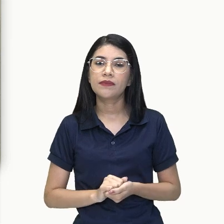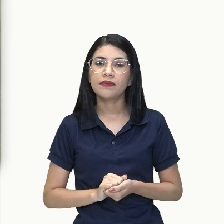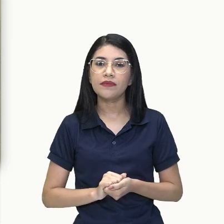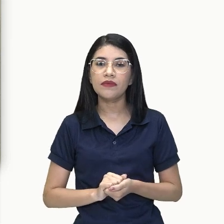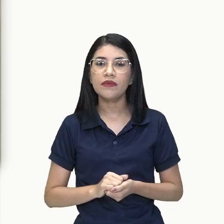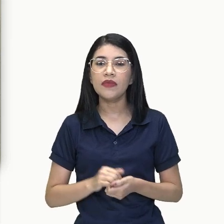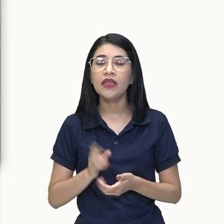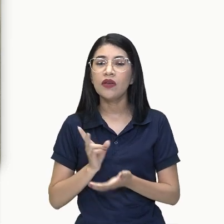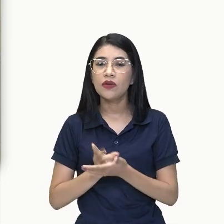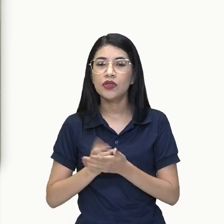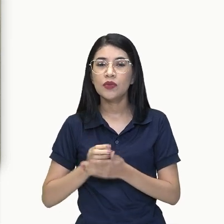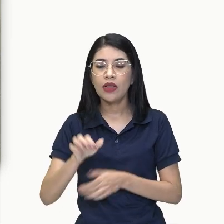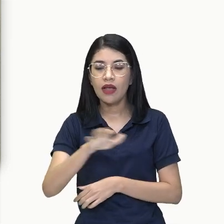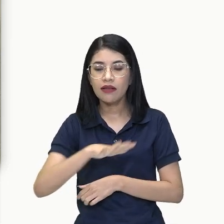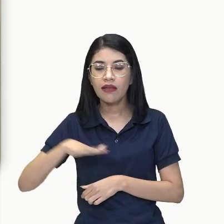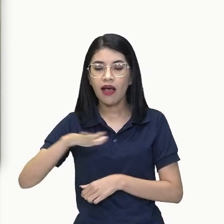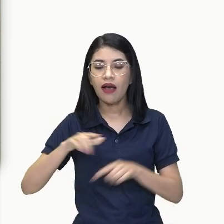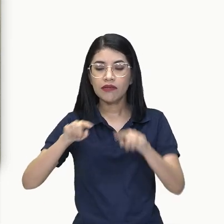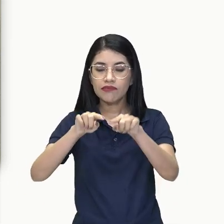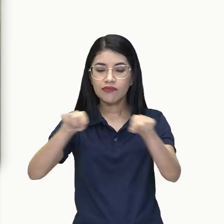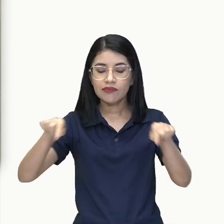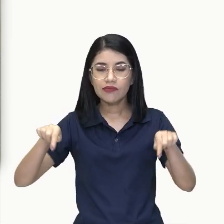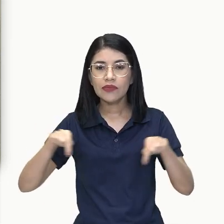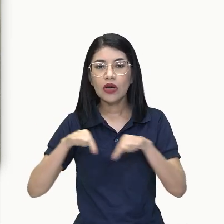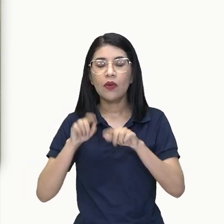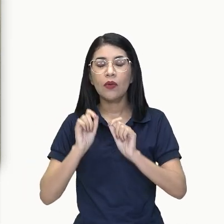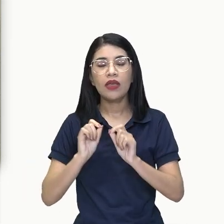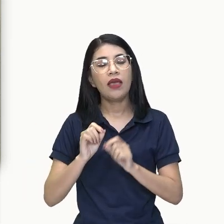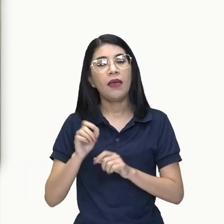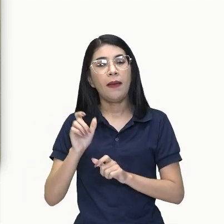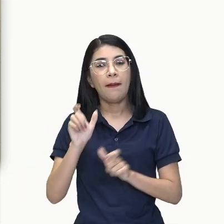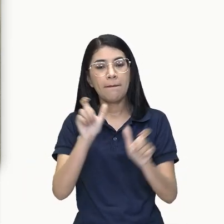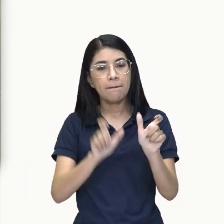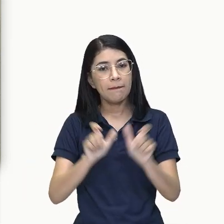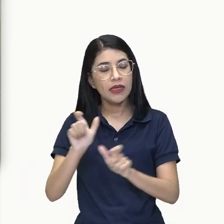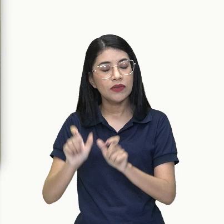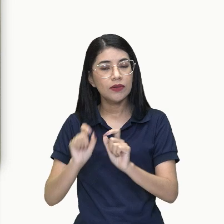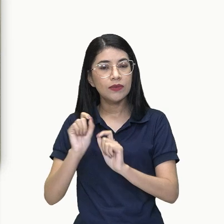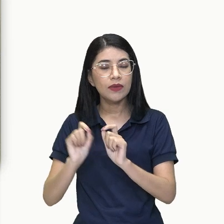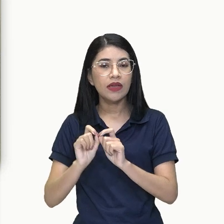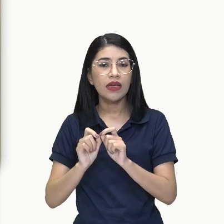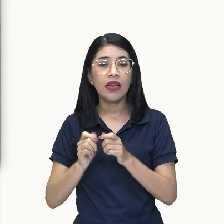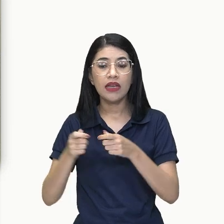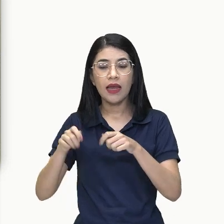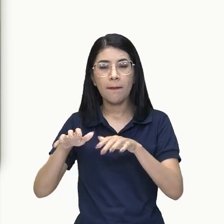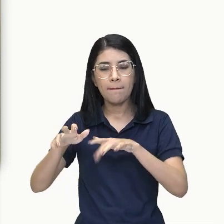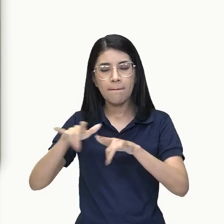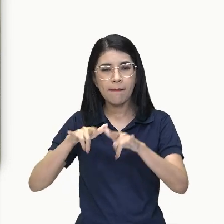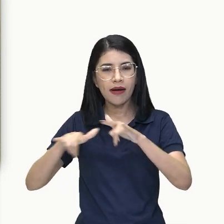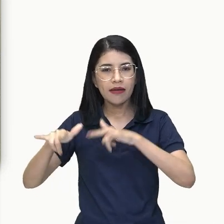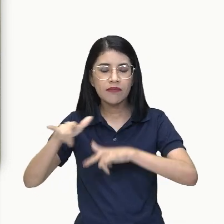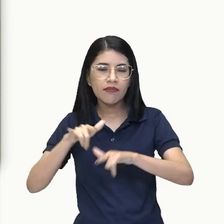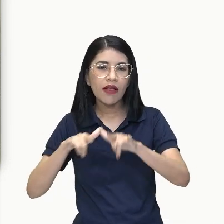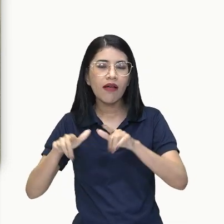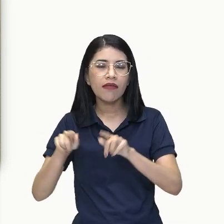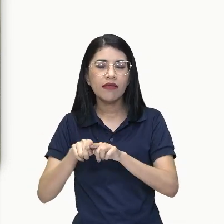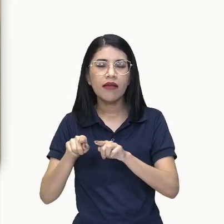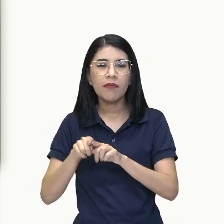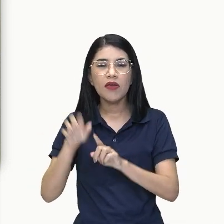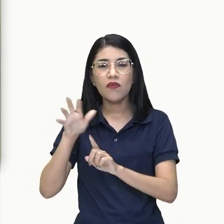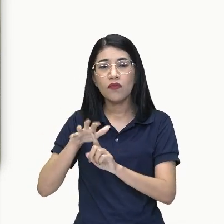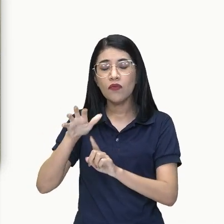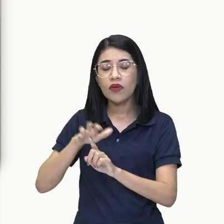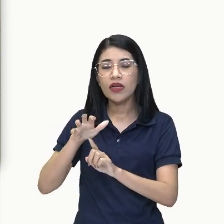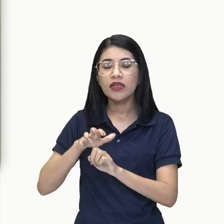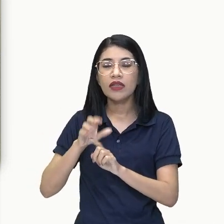nos arredores da sua propriedade pessoas que ele basicamente manipula no que tange